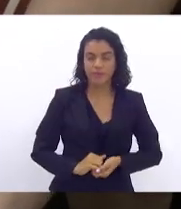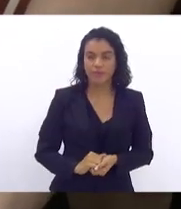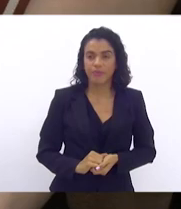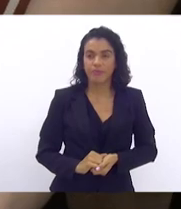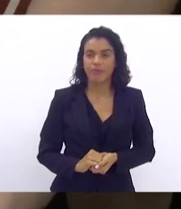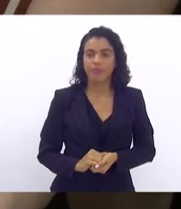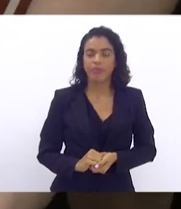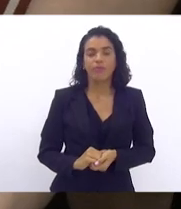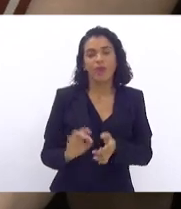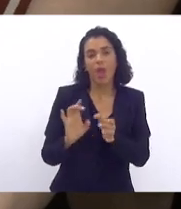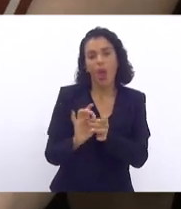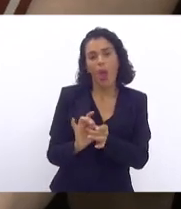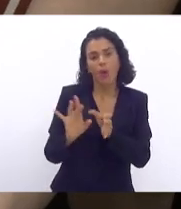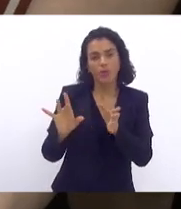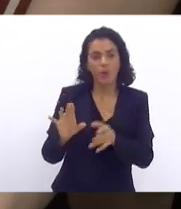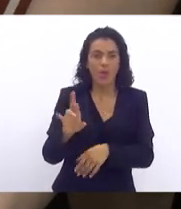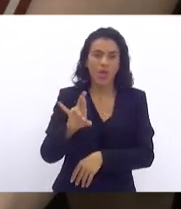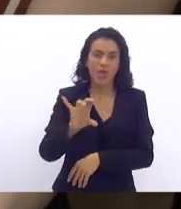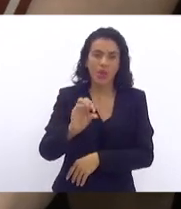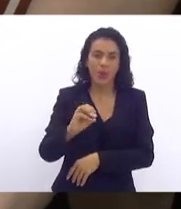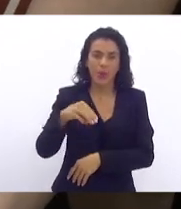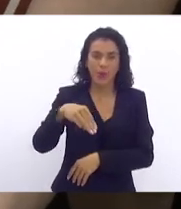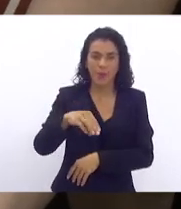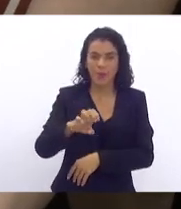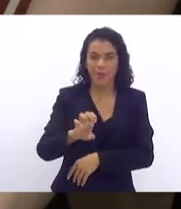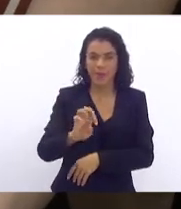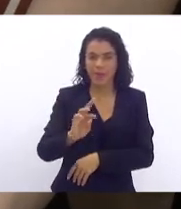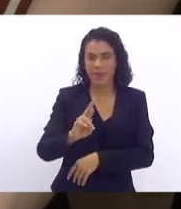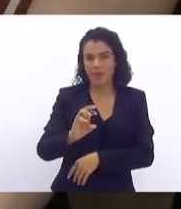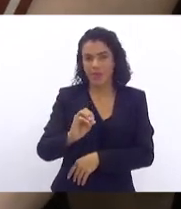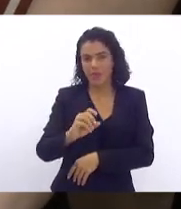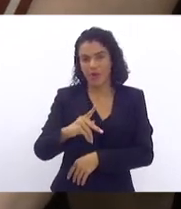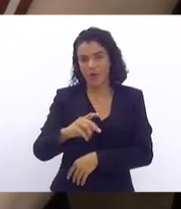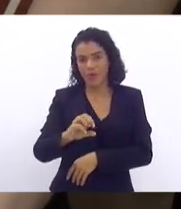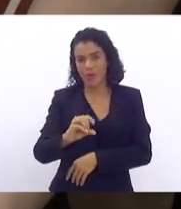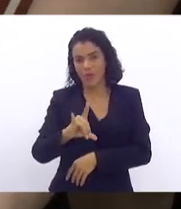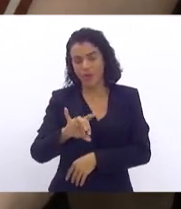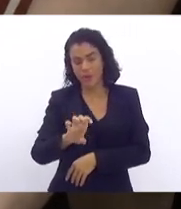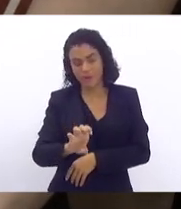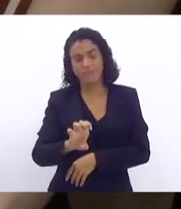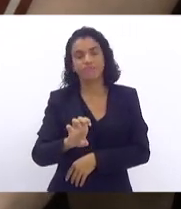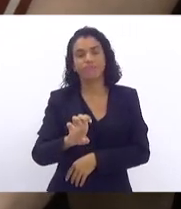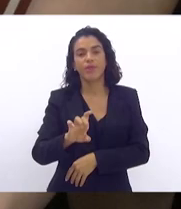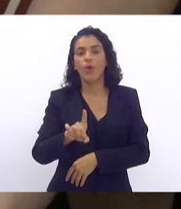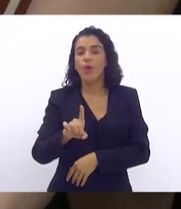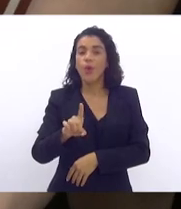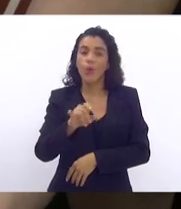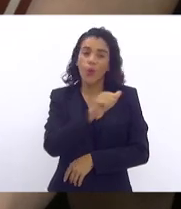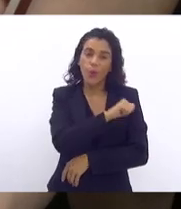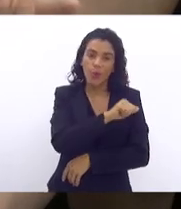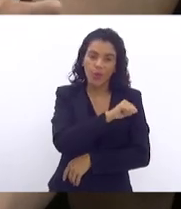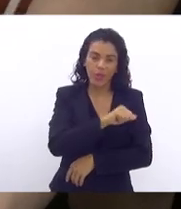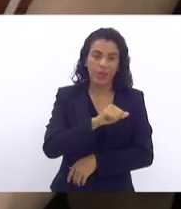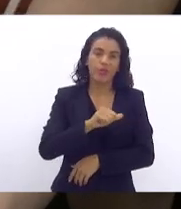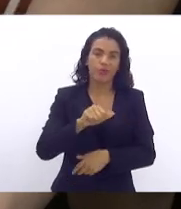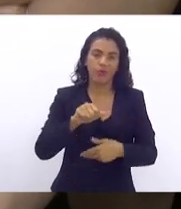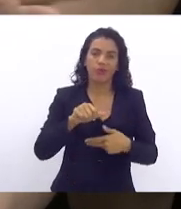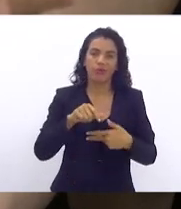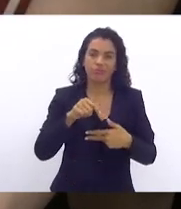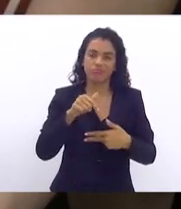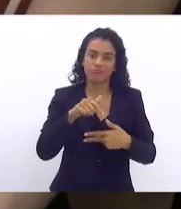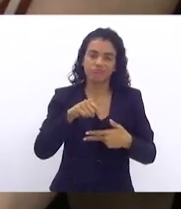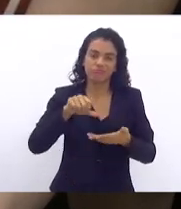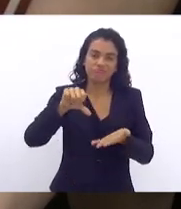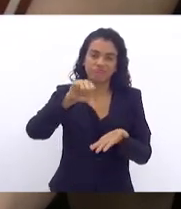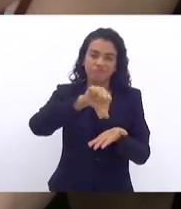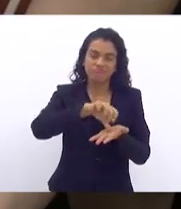não autorizar o Rio Metrópole, é autorizar o Poder Executivo. Porque o Rio Metrópole é